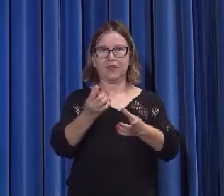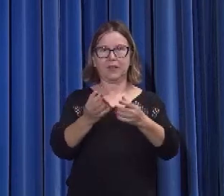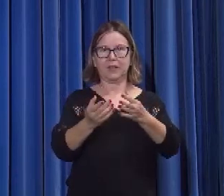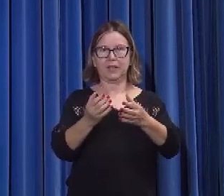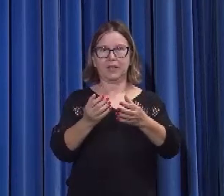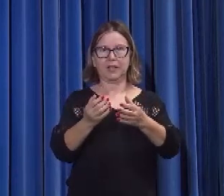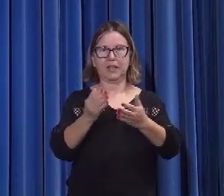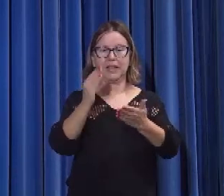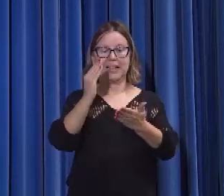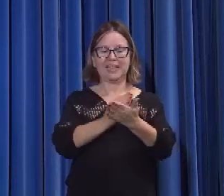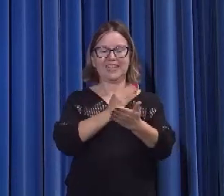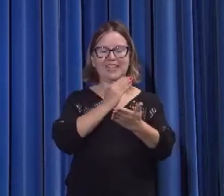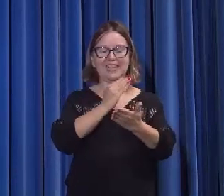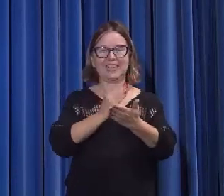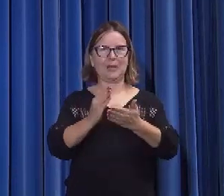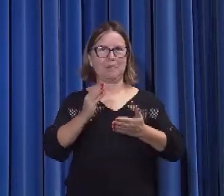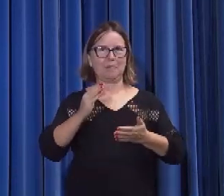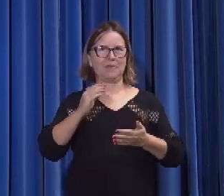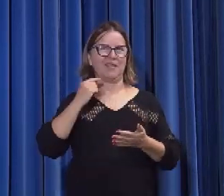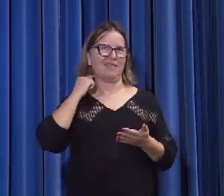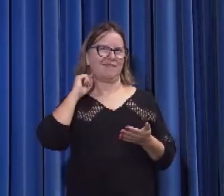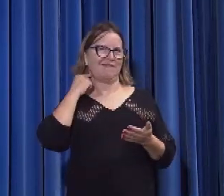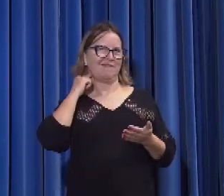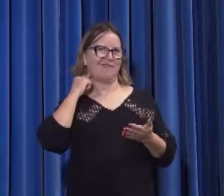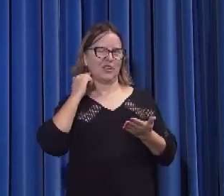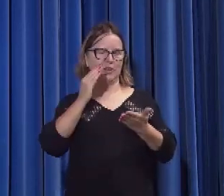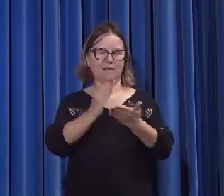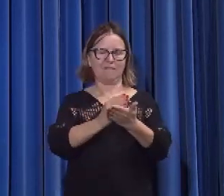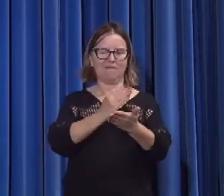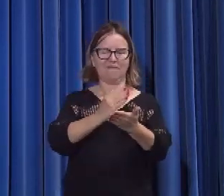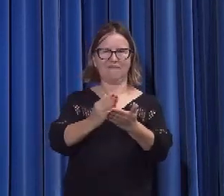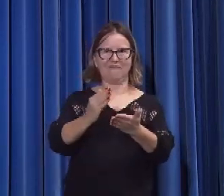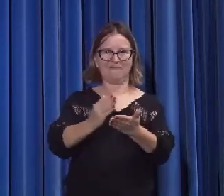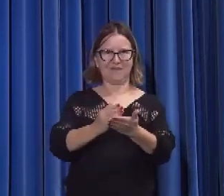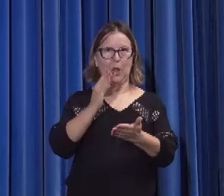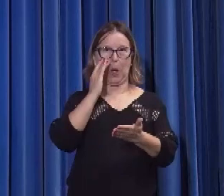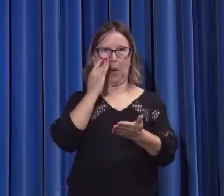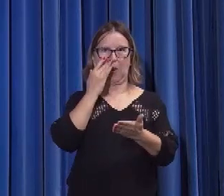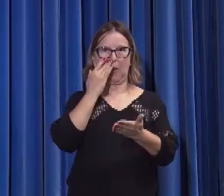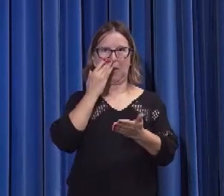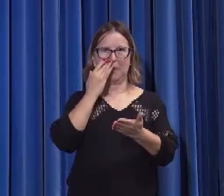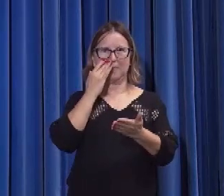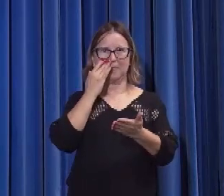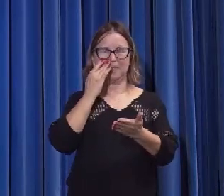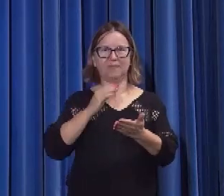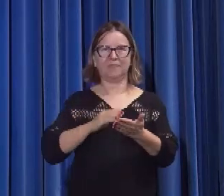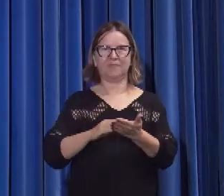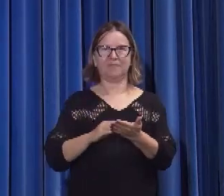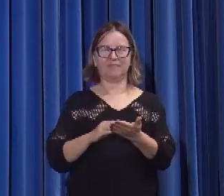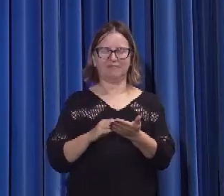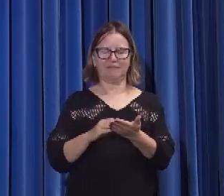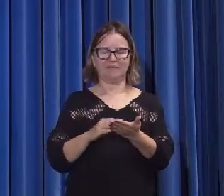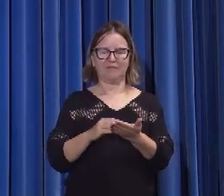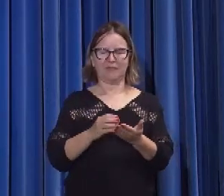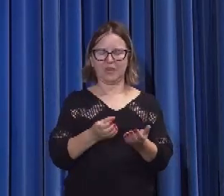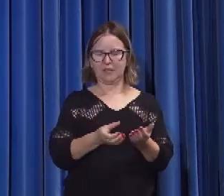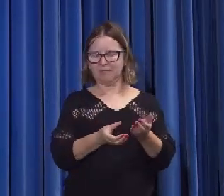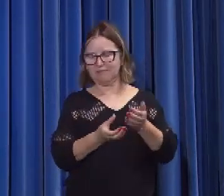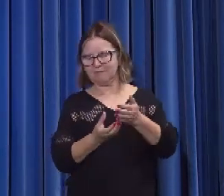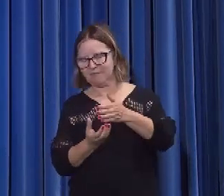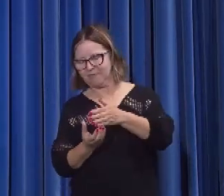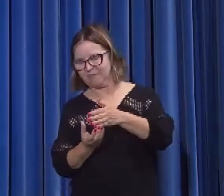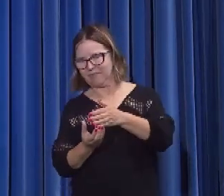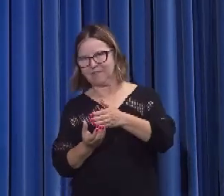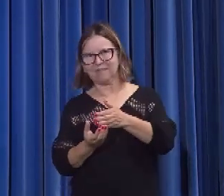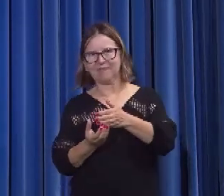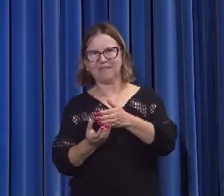a mistura e tudo aquilo que é impuro. Coloca-se o metal no cadinho e tudo o